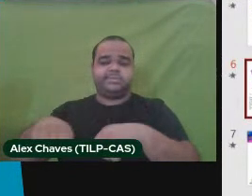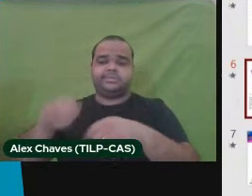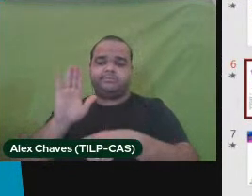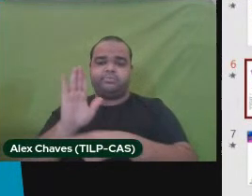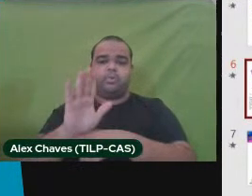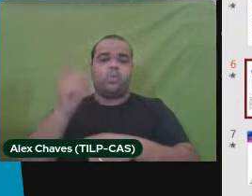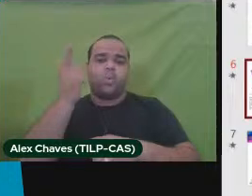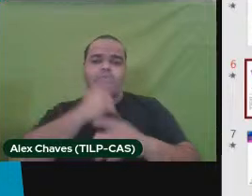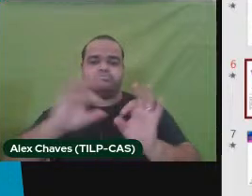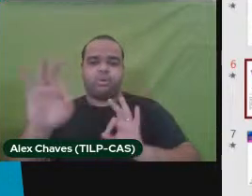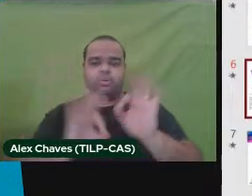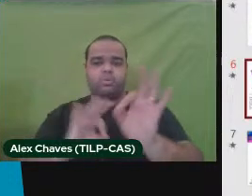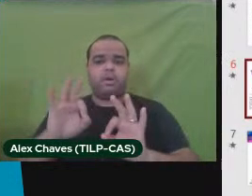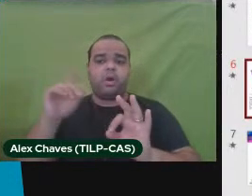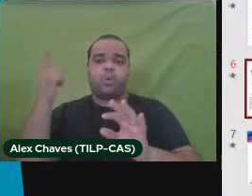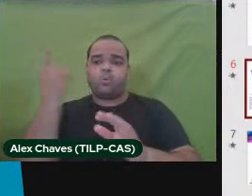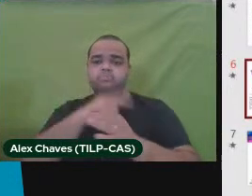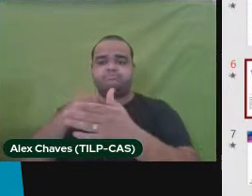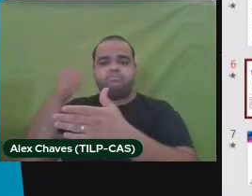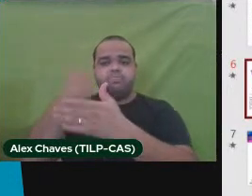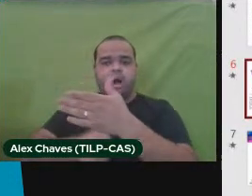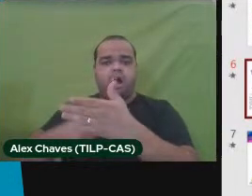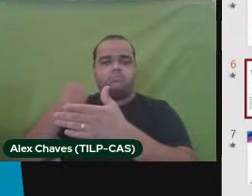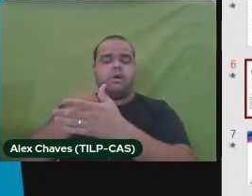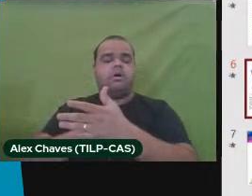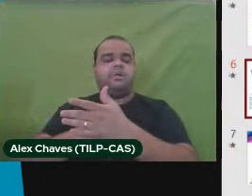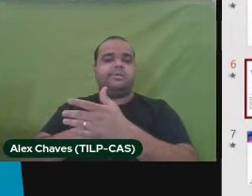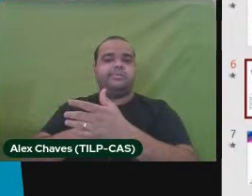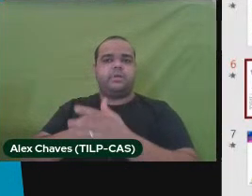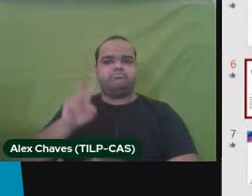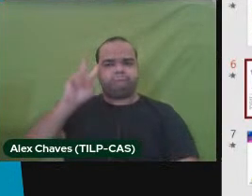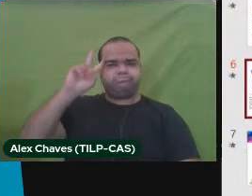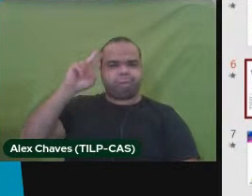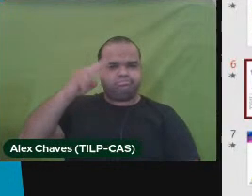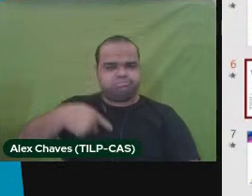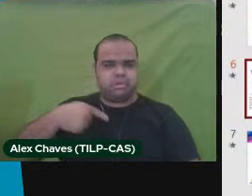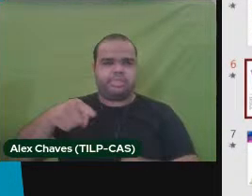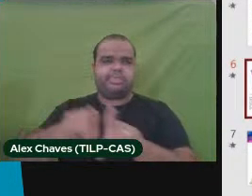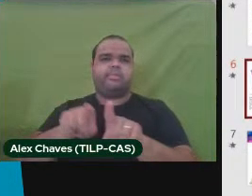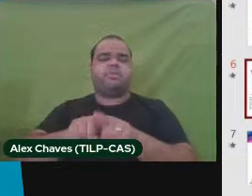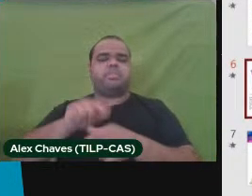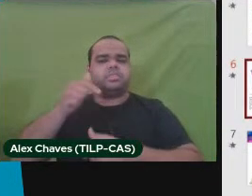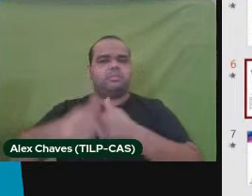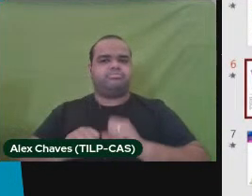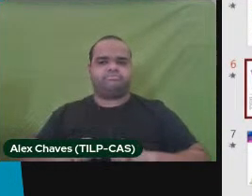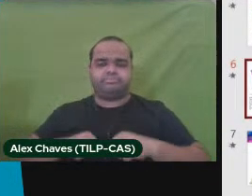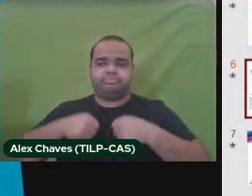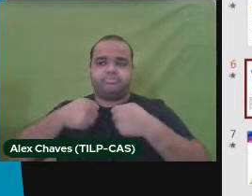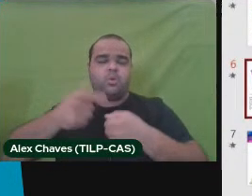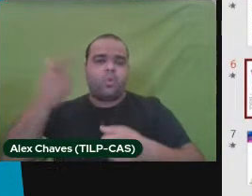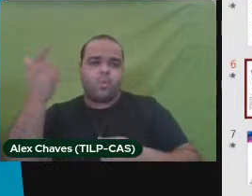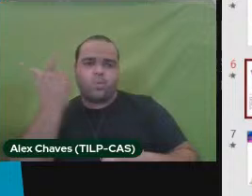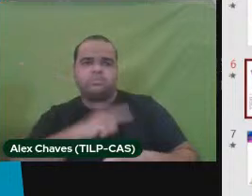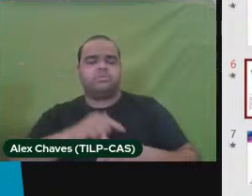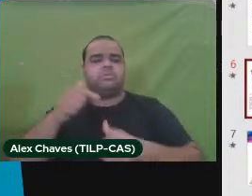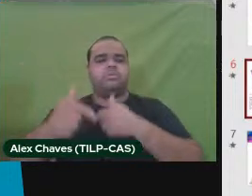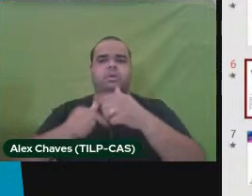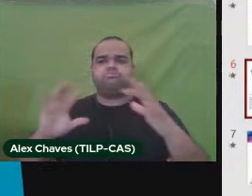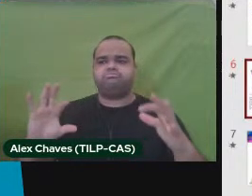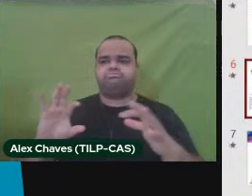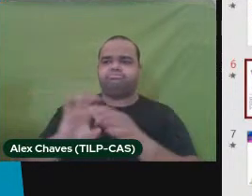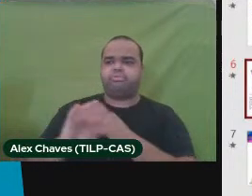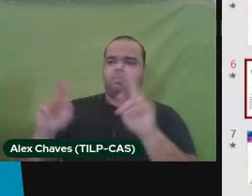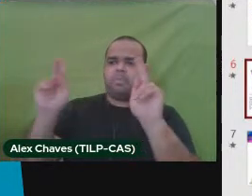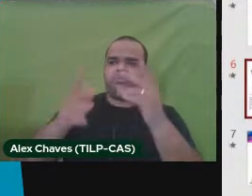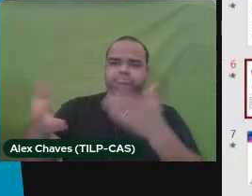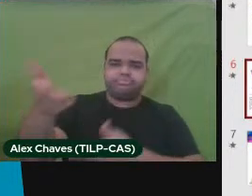É conhecer e agir. Tudo isso é uma condição para que possamos viver em paz uns com os outros,